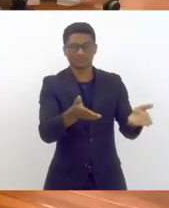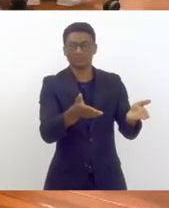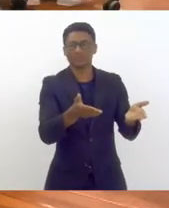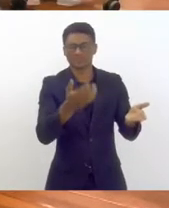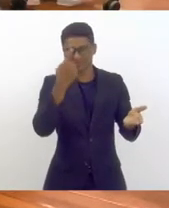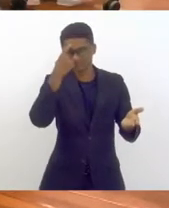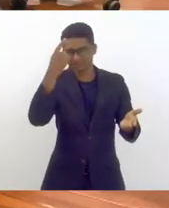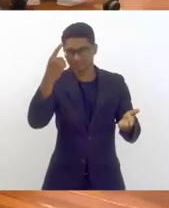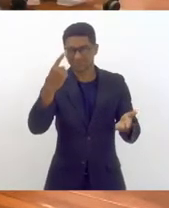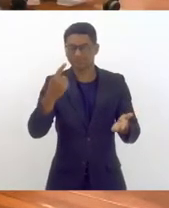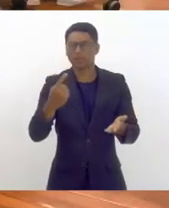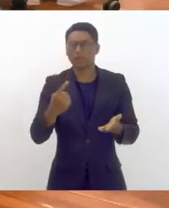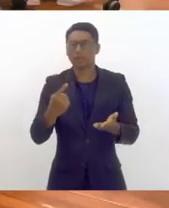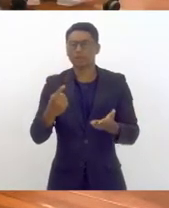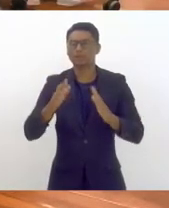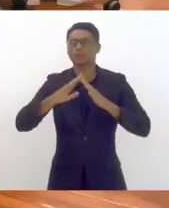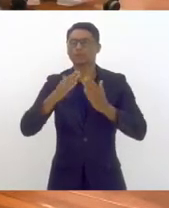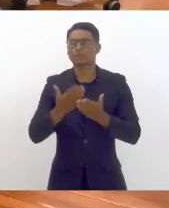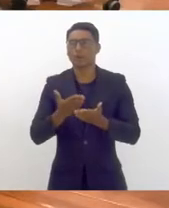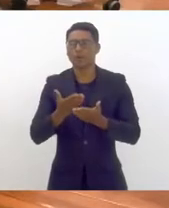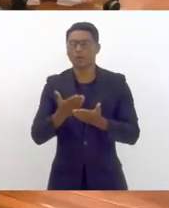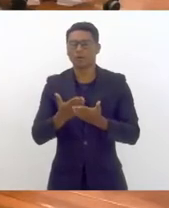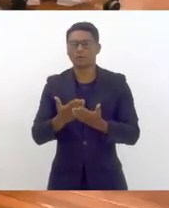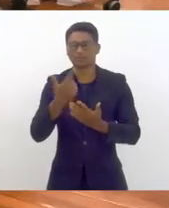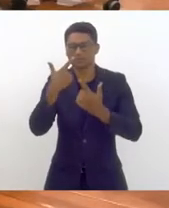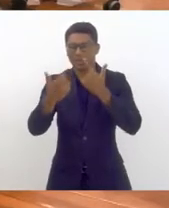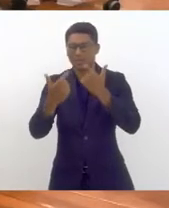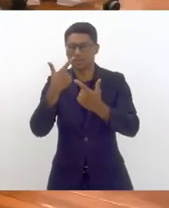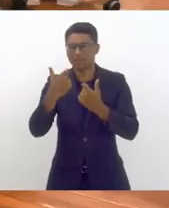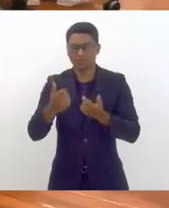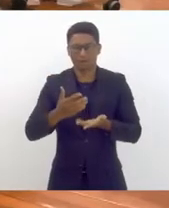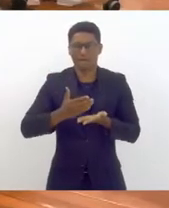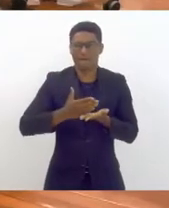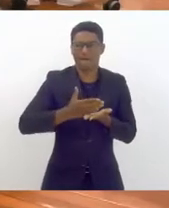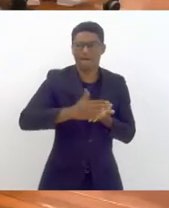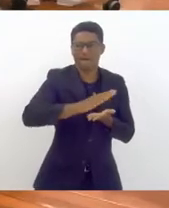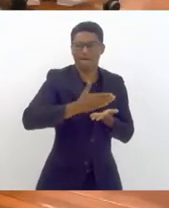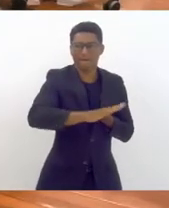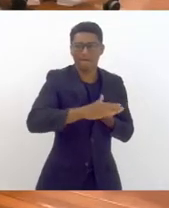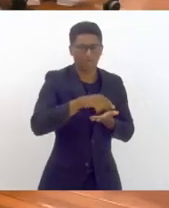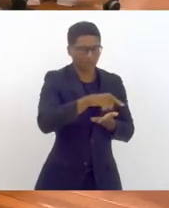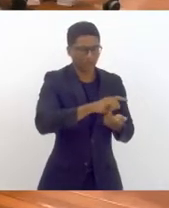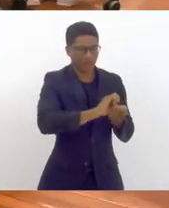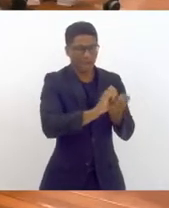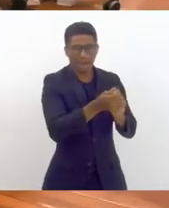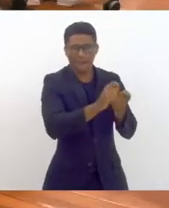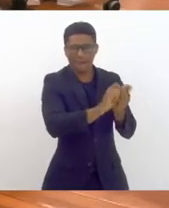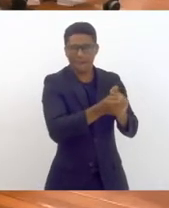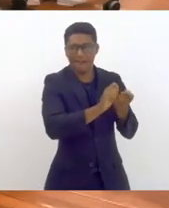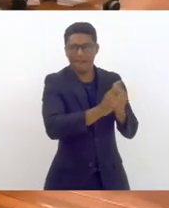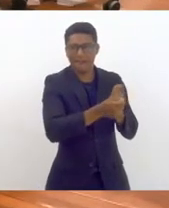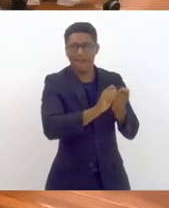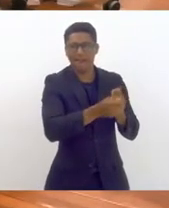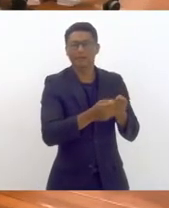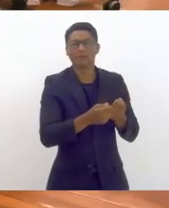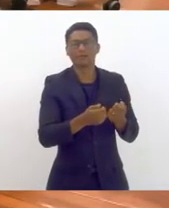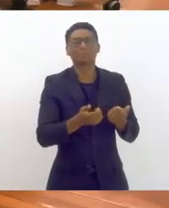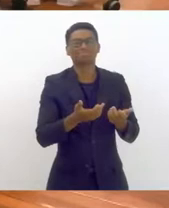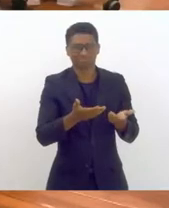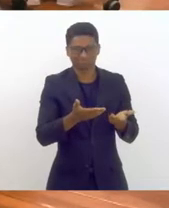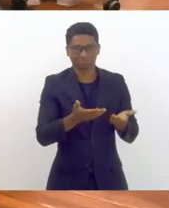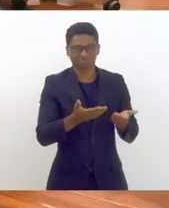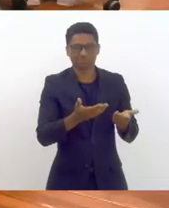compostagem orgânica nas escolas, em outros espaços públicos, realmente é transformar lixo em adubo,